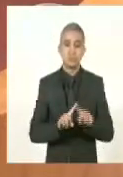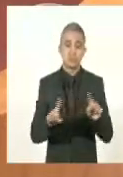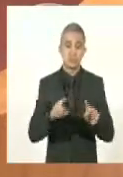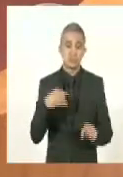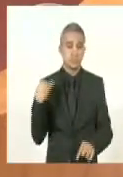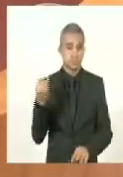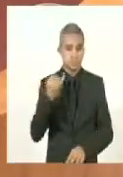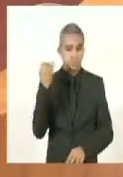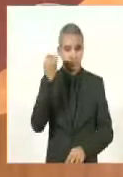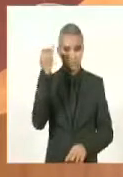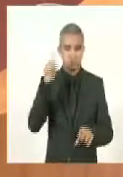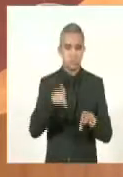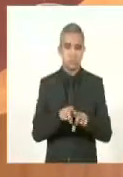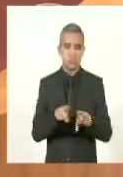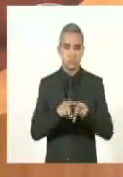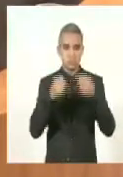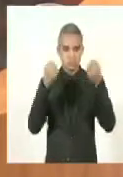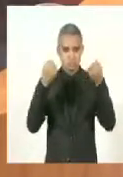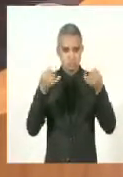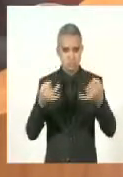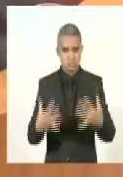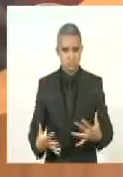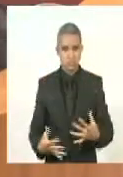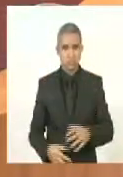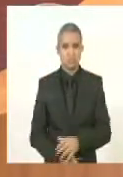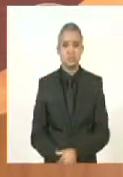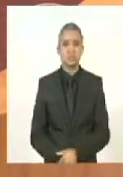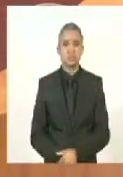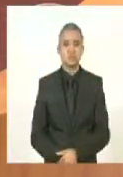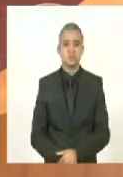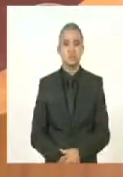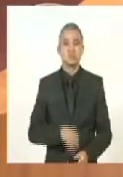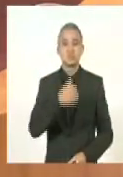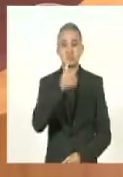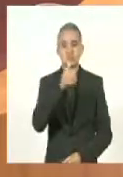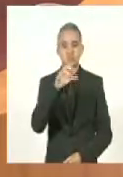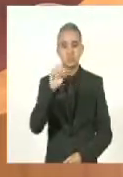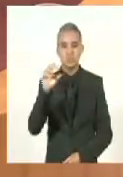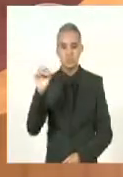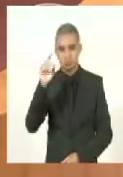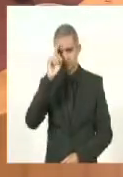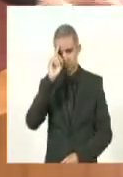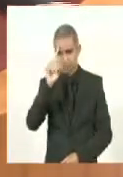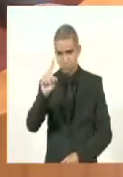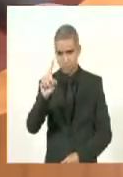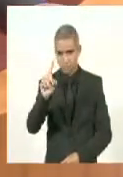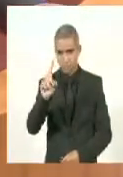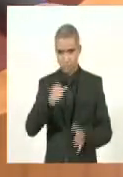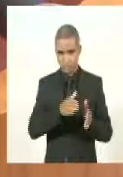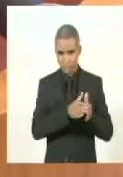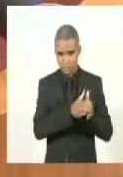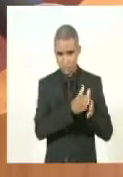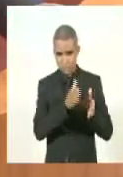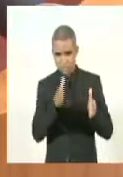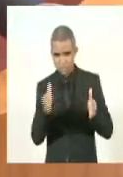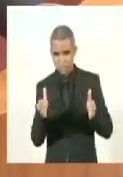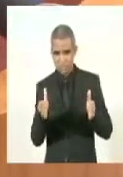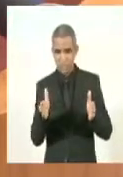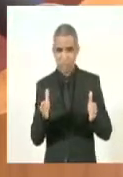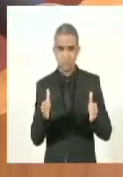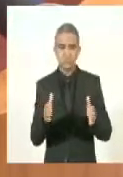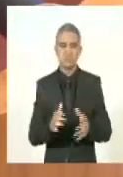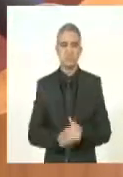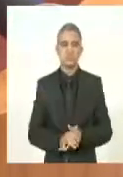frisar a questão dos 100 dias, porque eu tive acesso a uma informação,